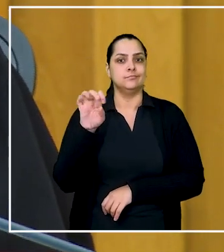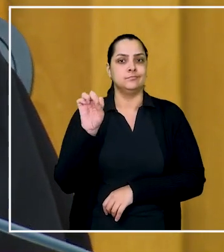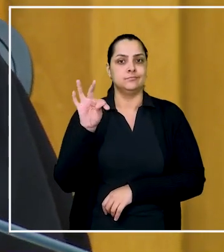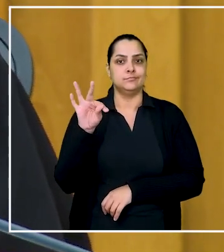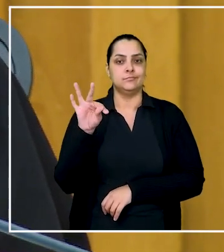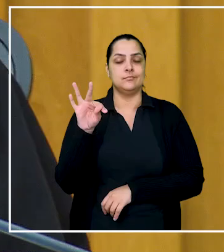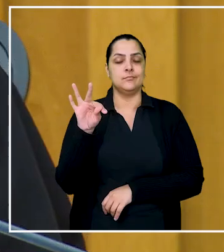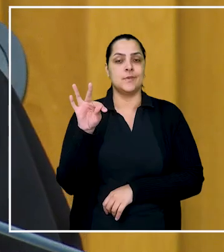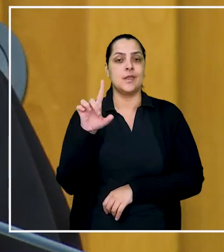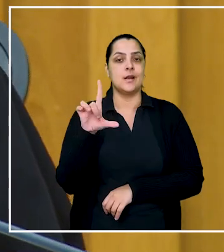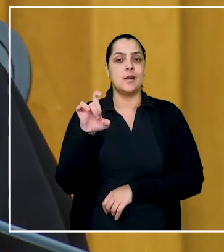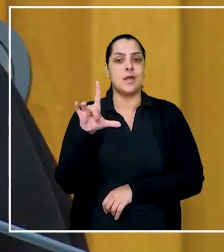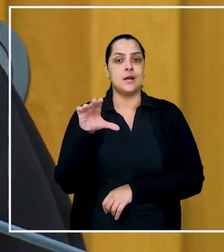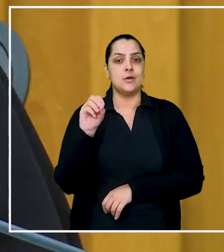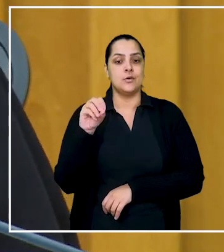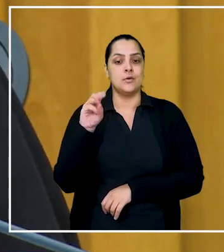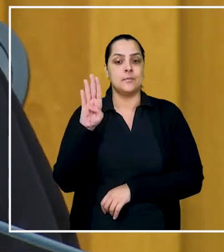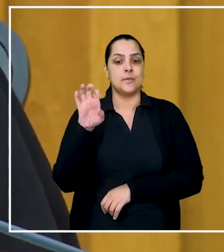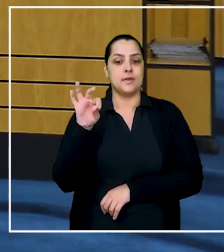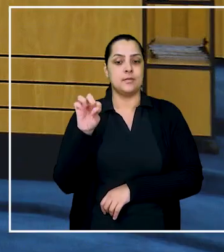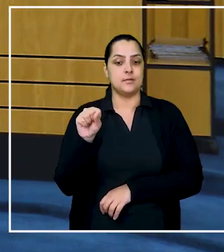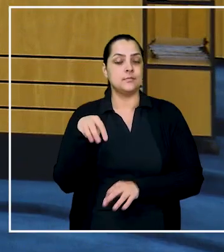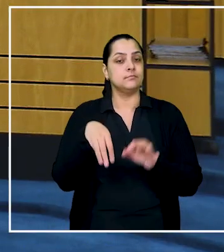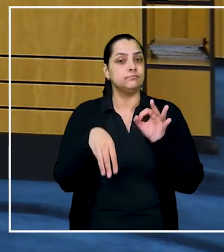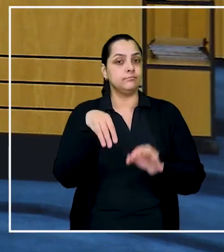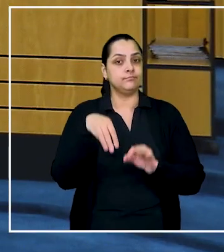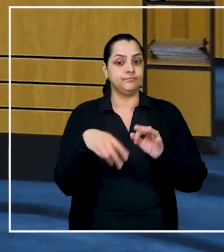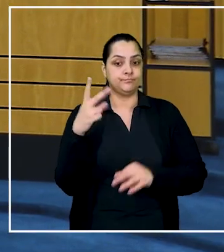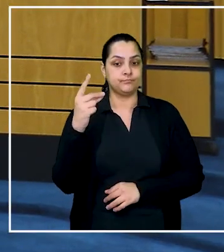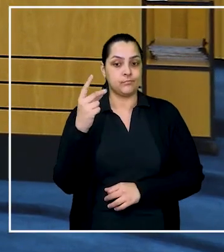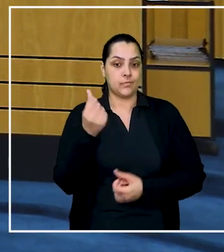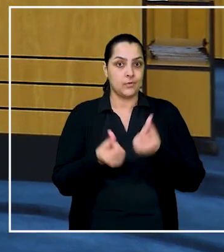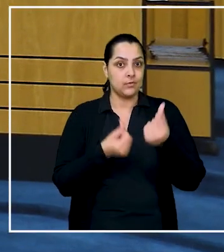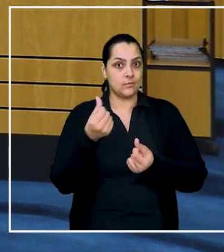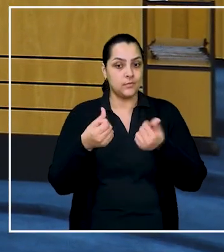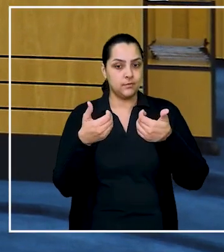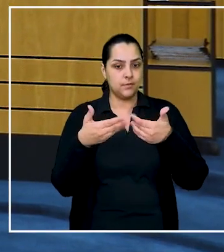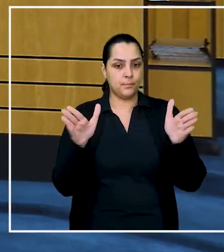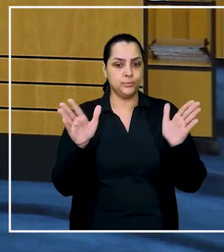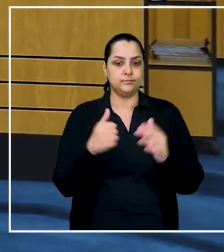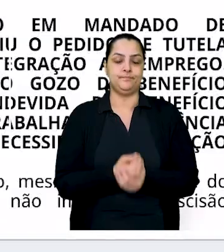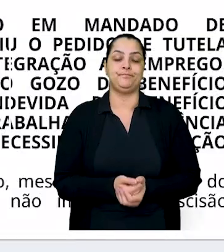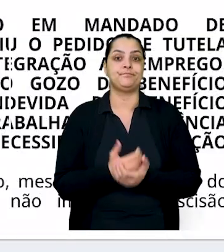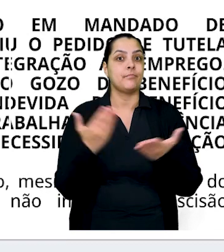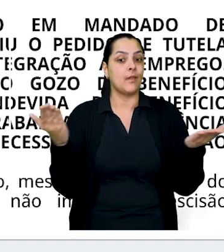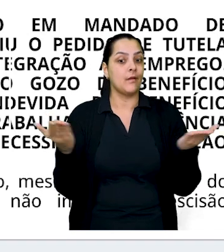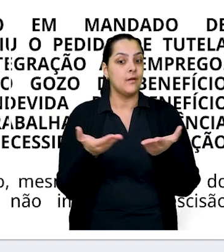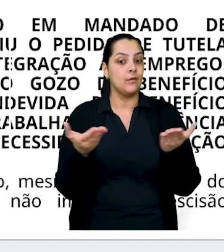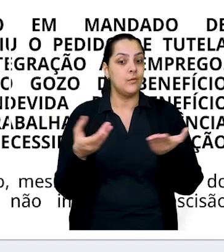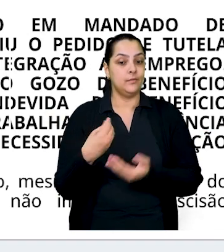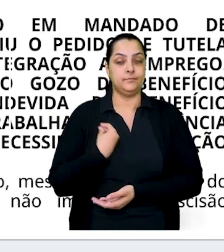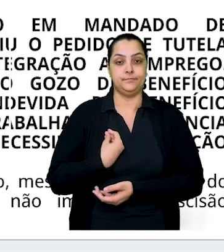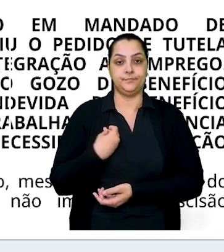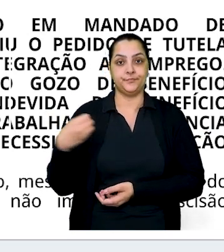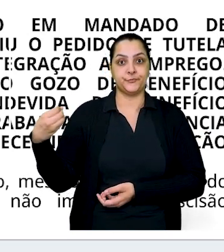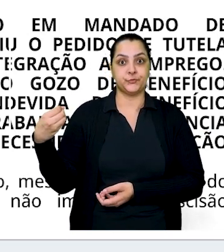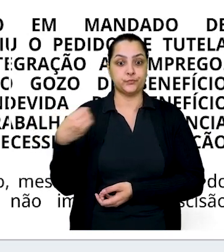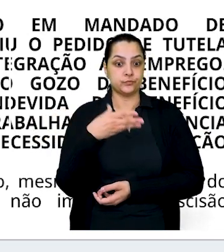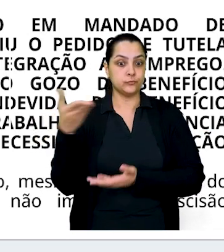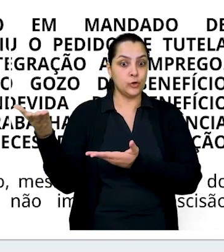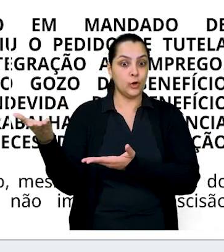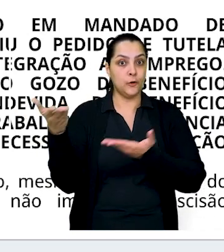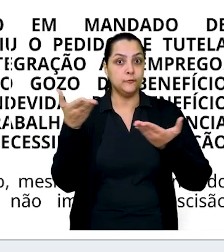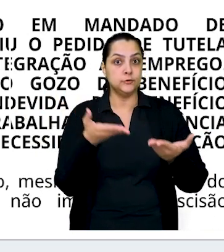TST, ministro Lélio Bentes Correia, abriu o segundo semestre judiciário. A partir de agora, os